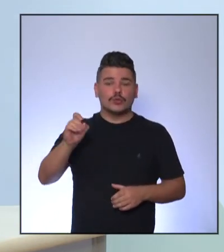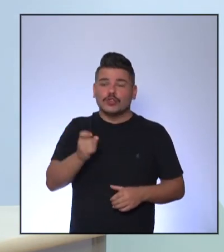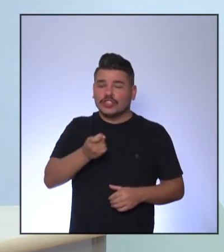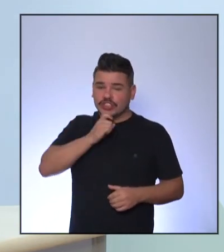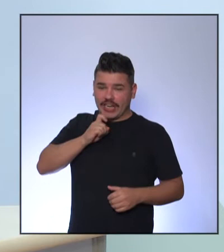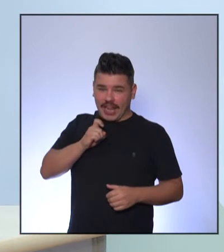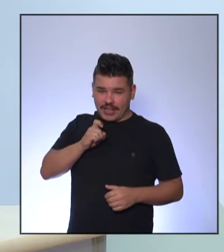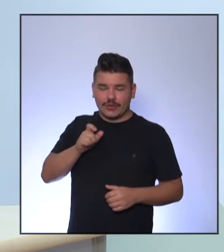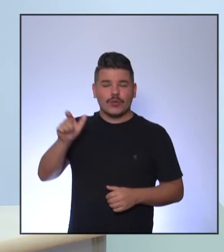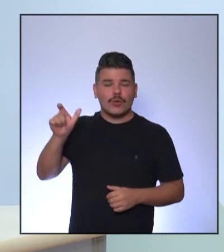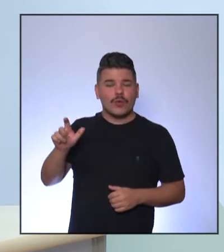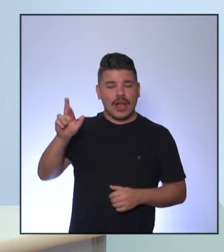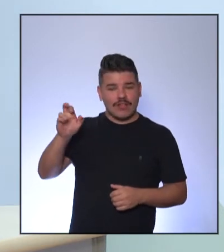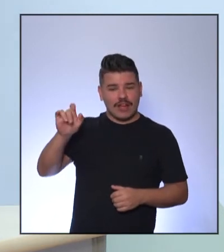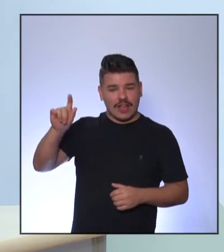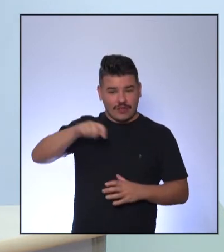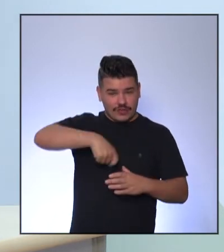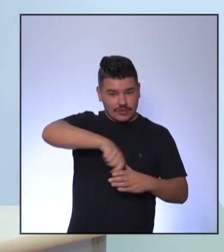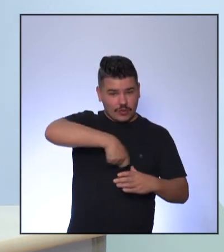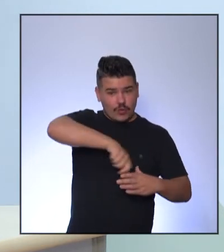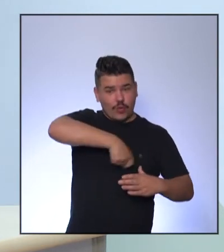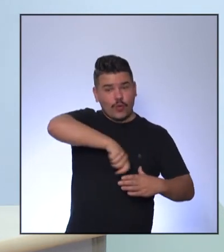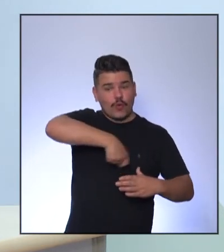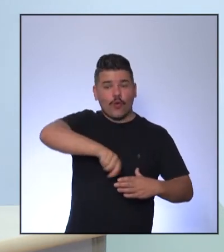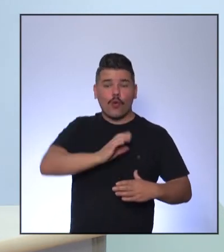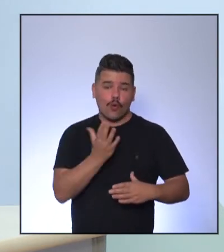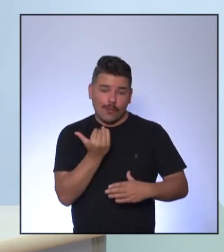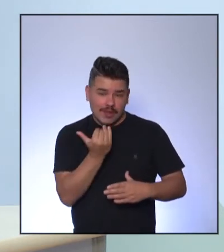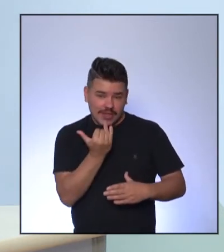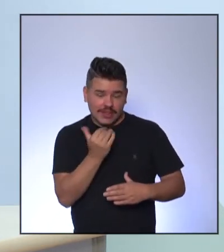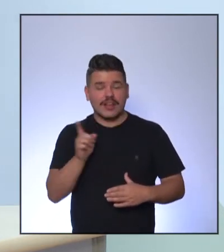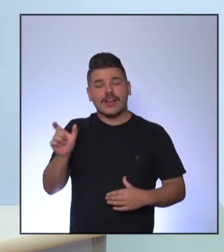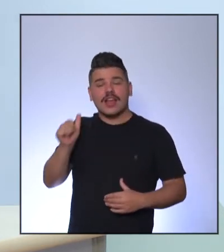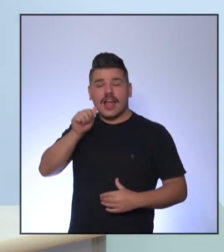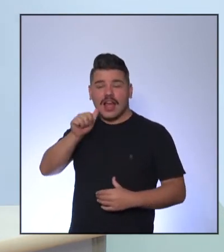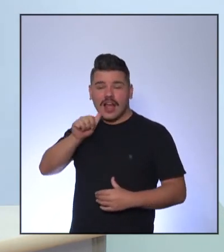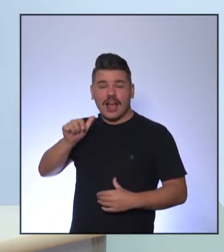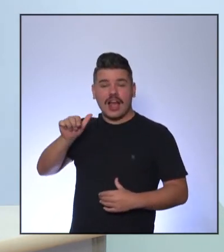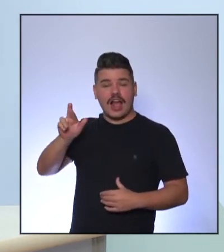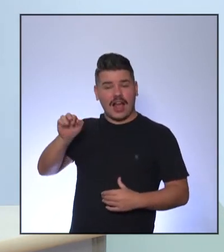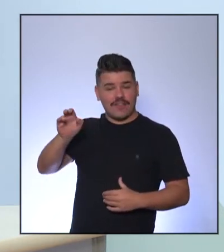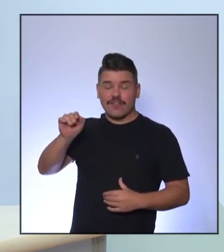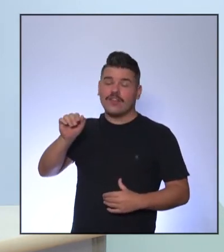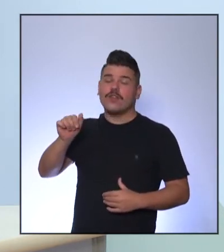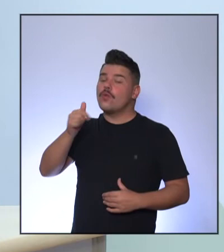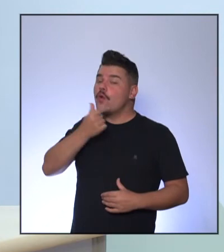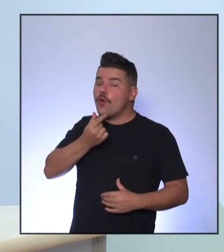Rafael colocou cozinhando. E a Roberta falou que quando usa bastante